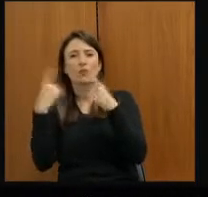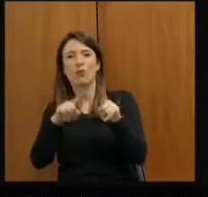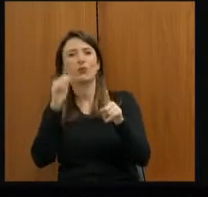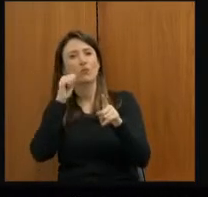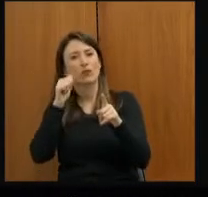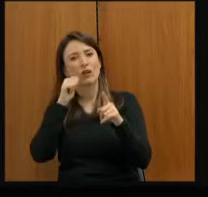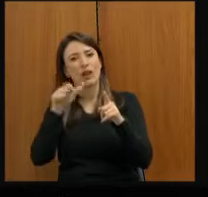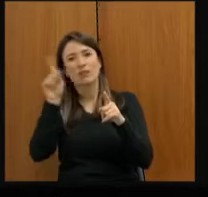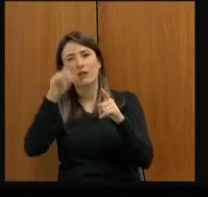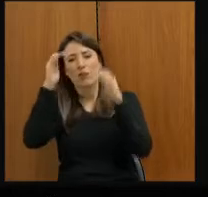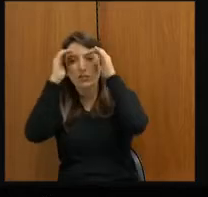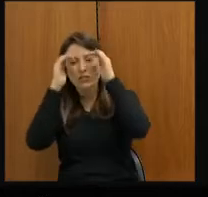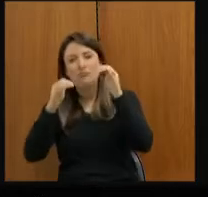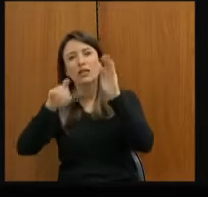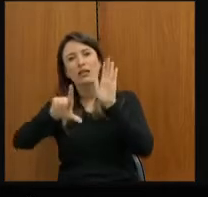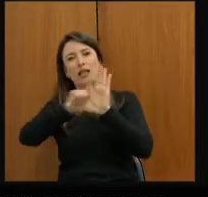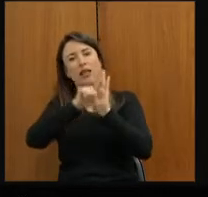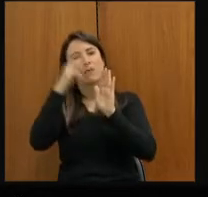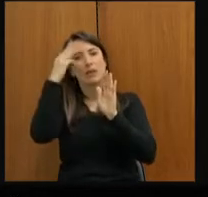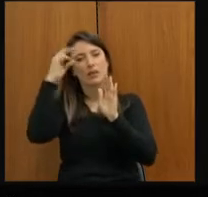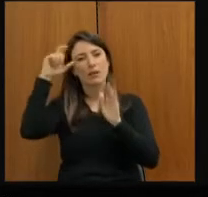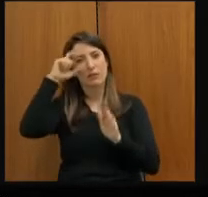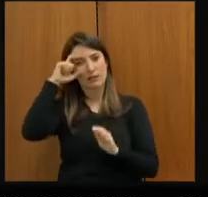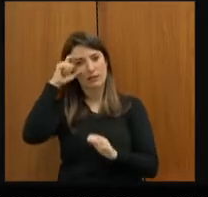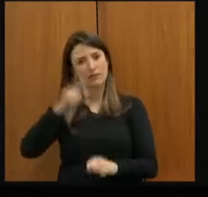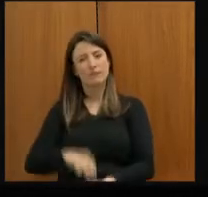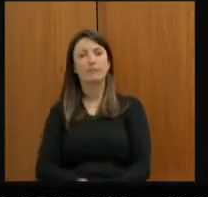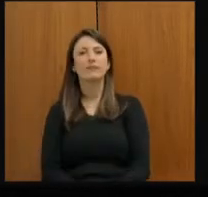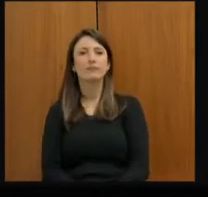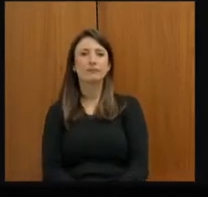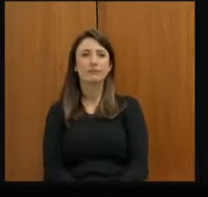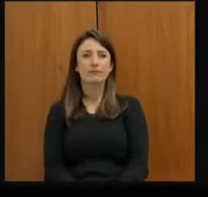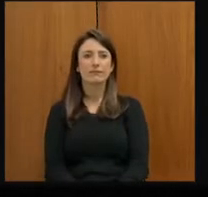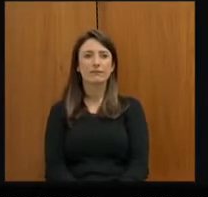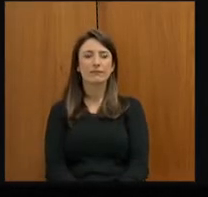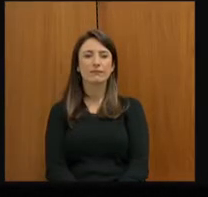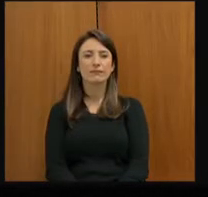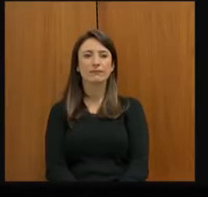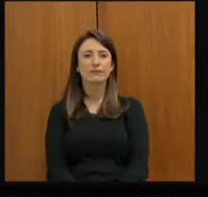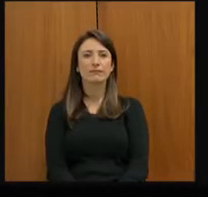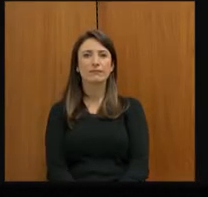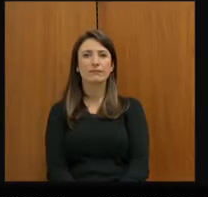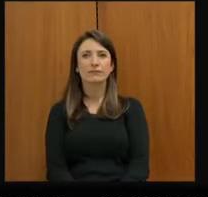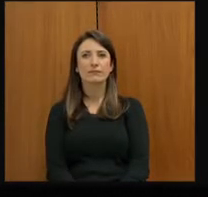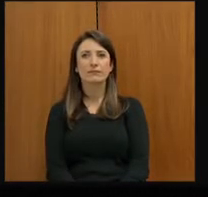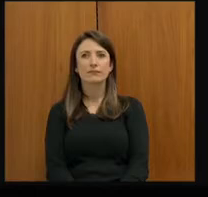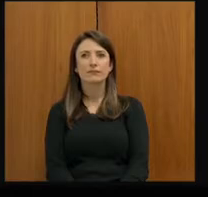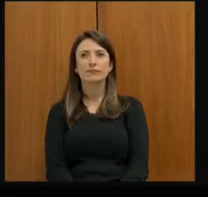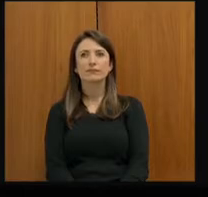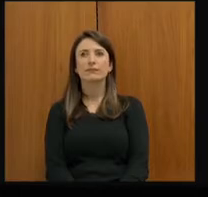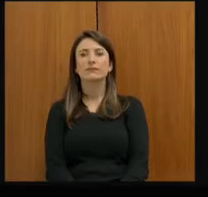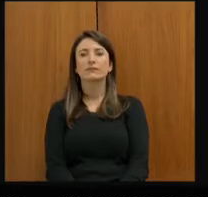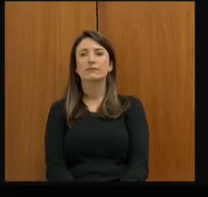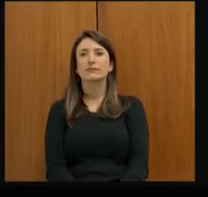e pode passar por favor E aí e não